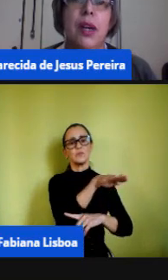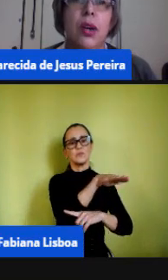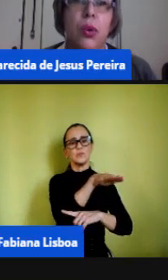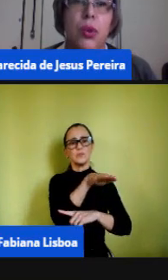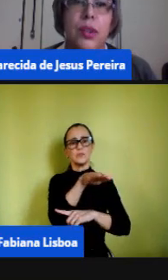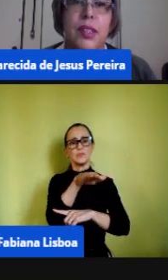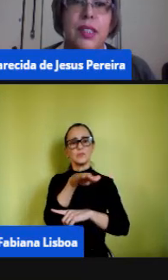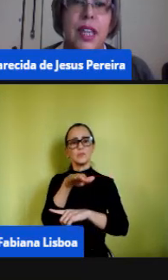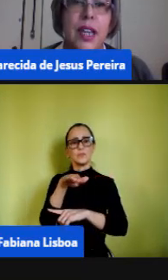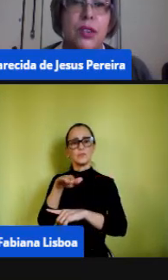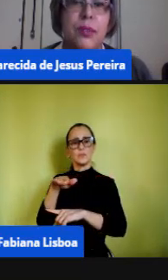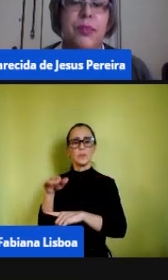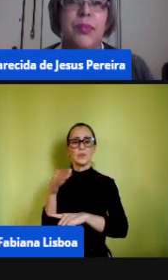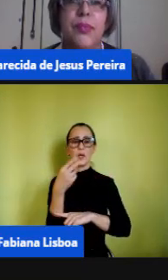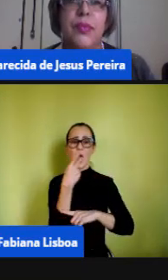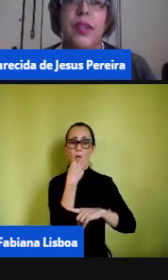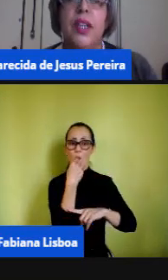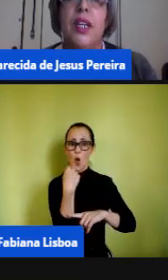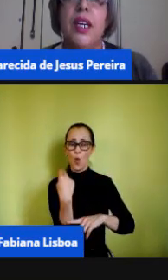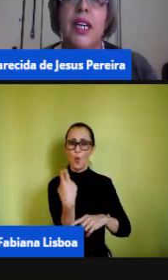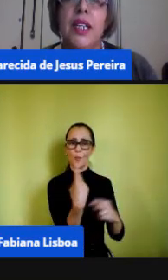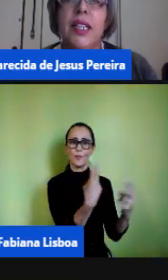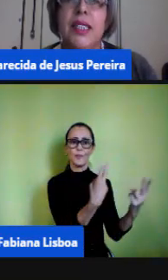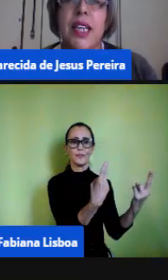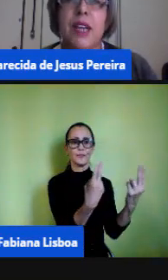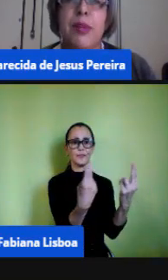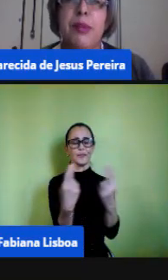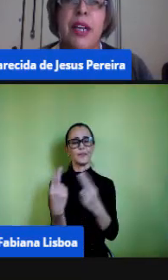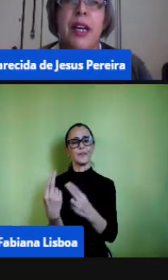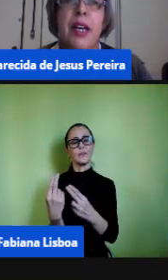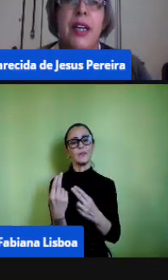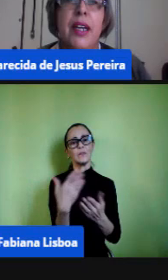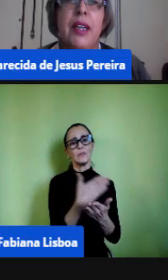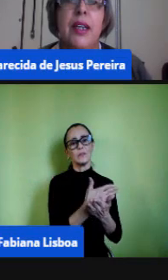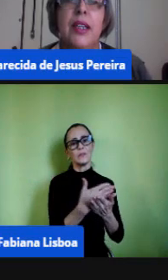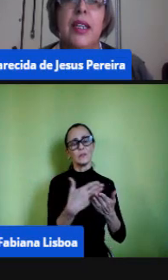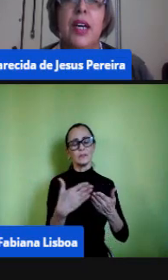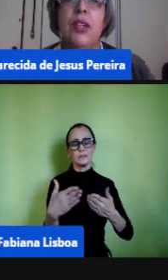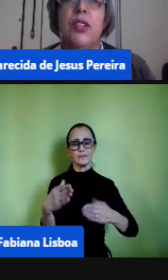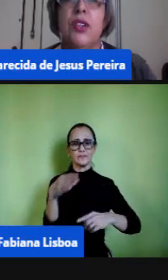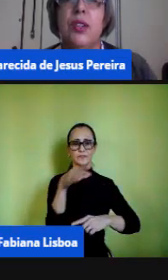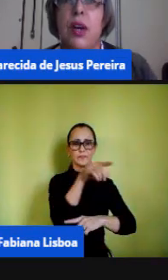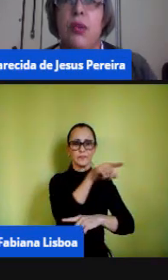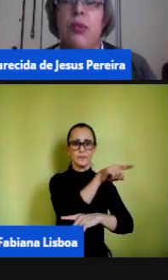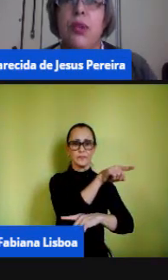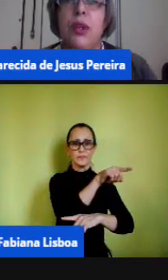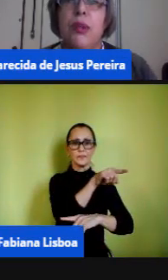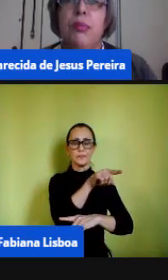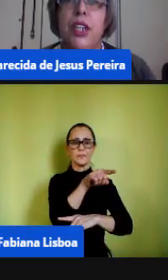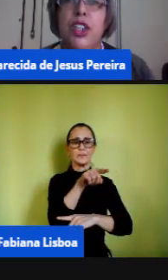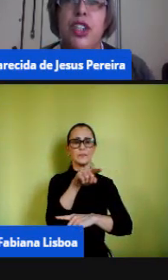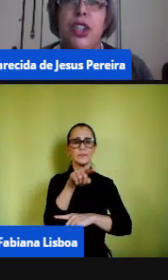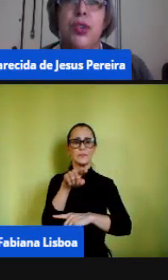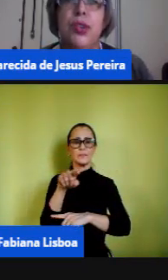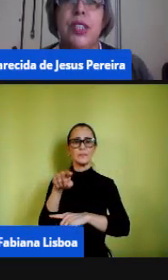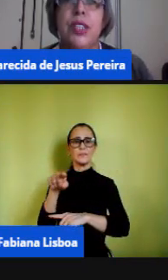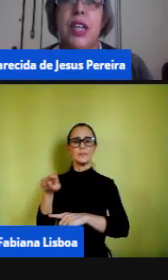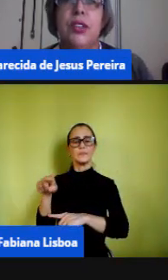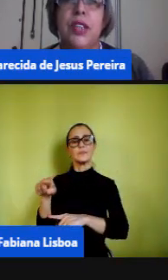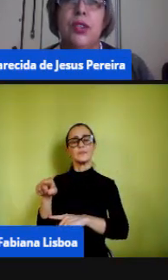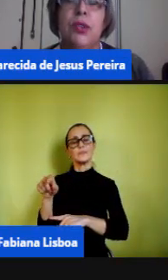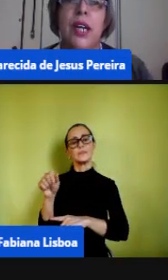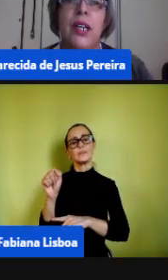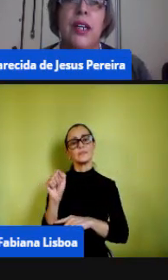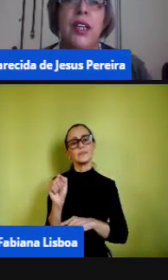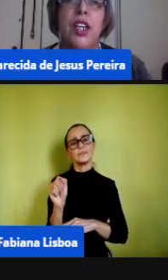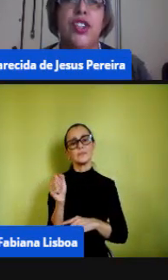uma cor, certo? Inicie a primeira carreira na horizontal, partindo do centro